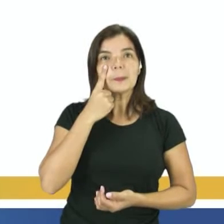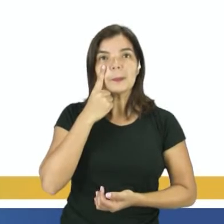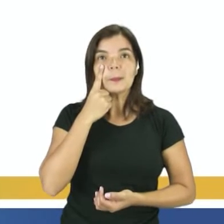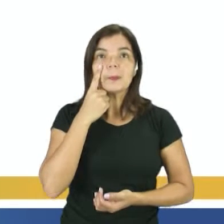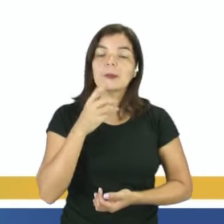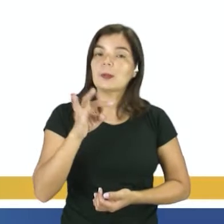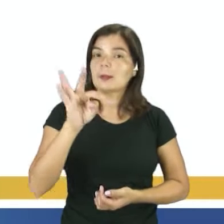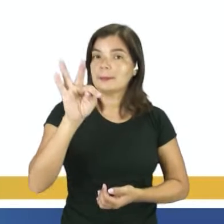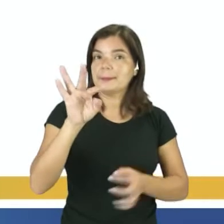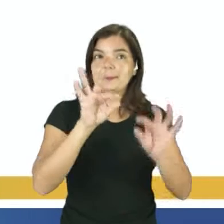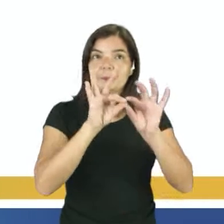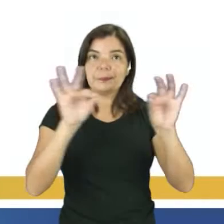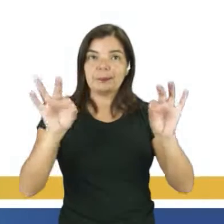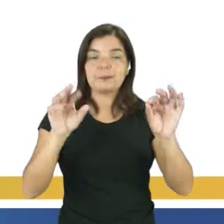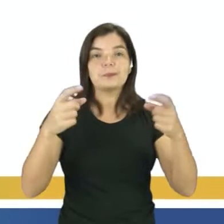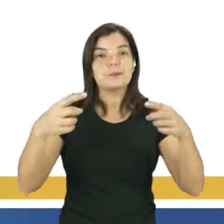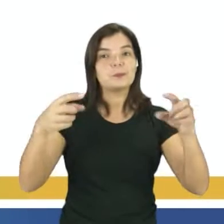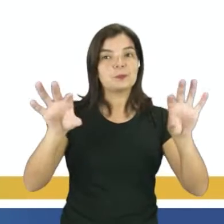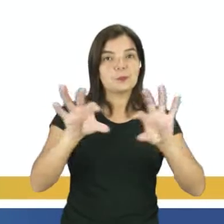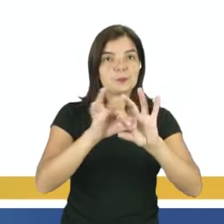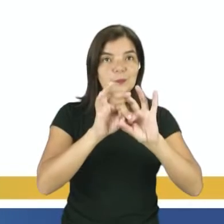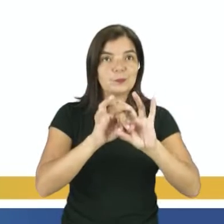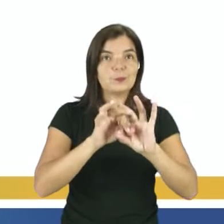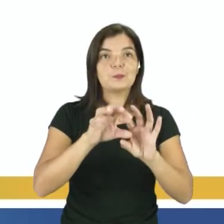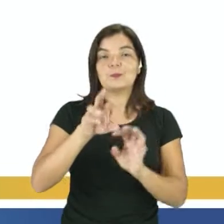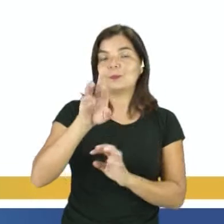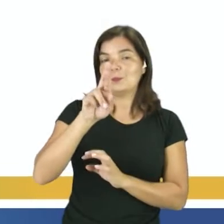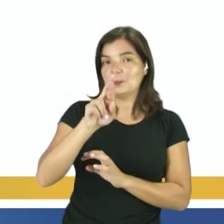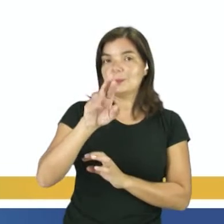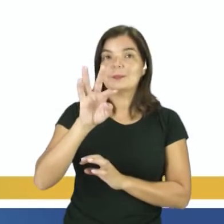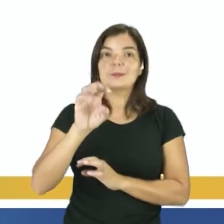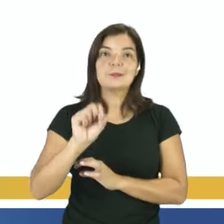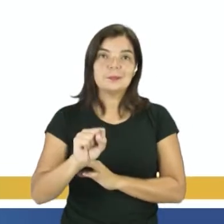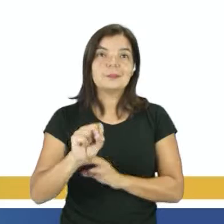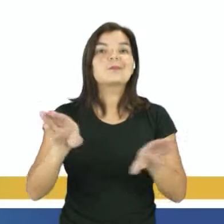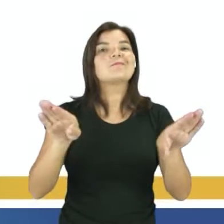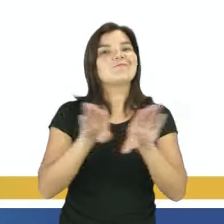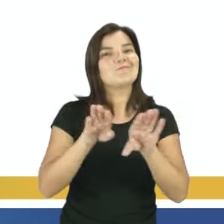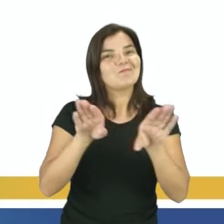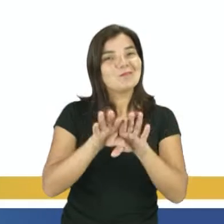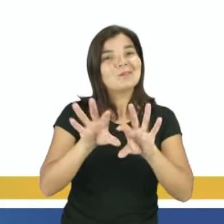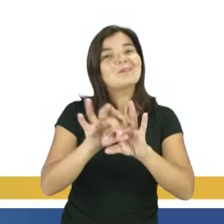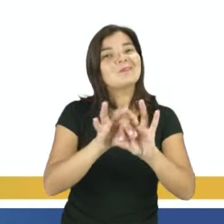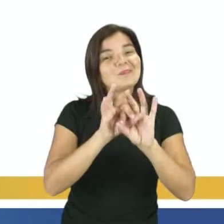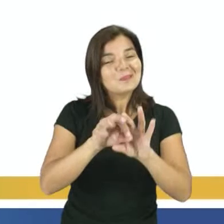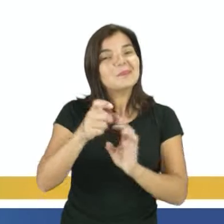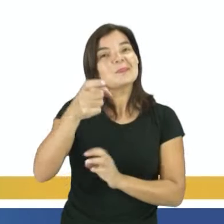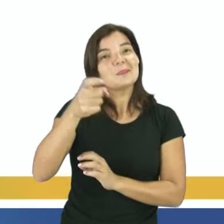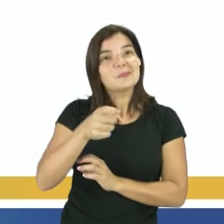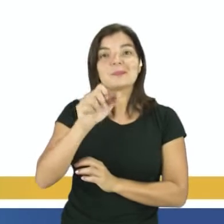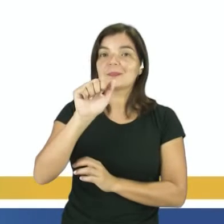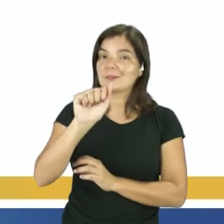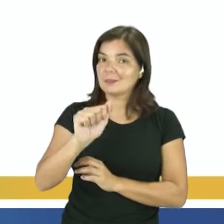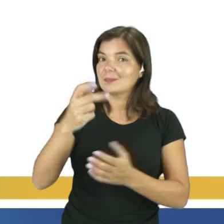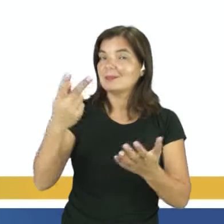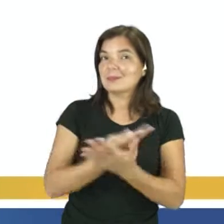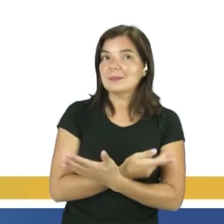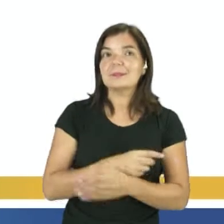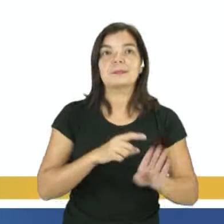reta T, ela se cruza com R, se cruza com S. Ok, mas ela também se cruza com X, então a afirmação A está